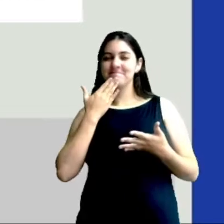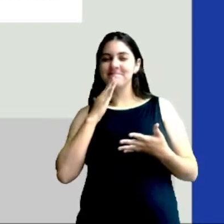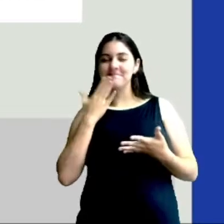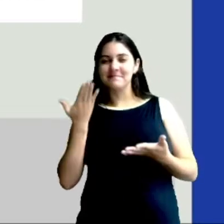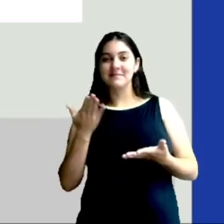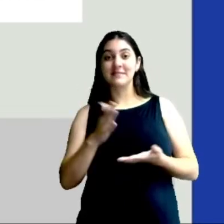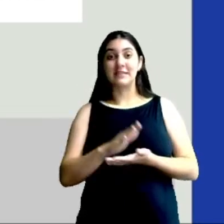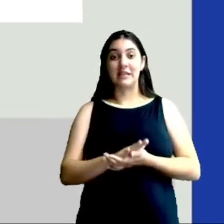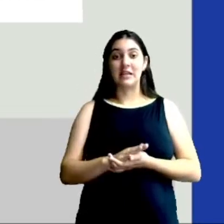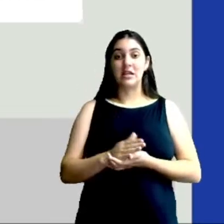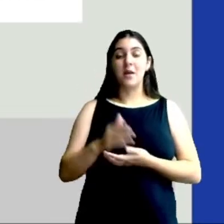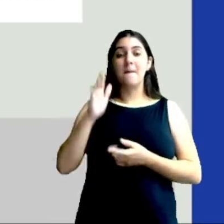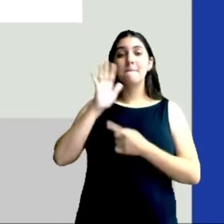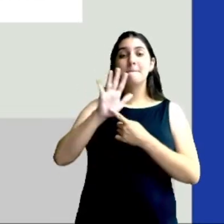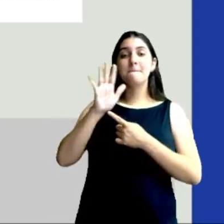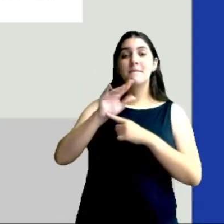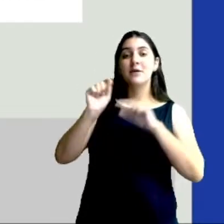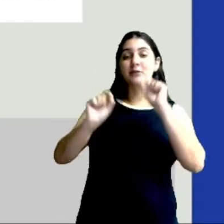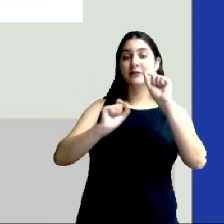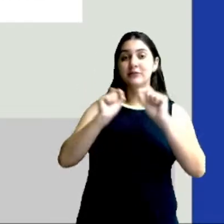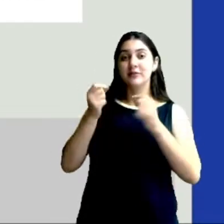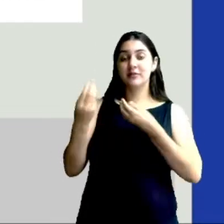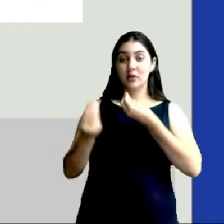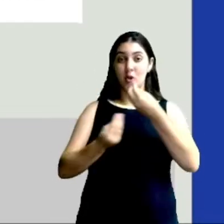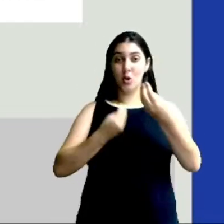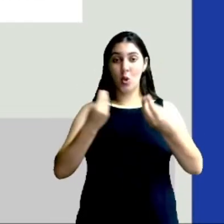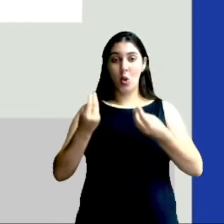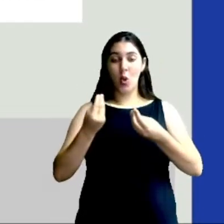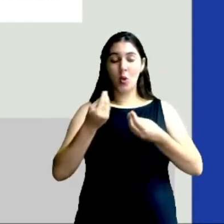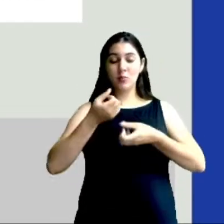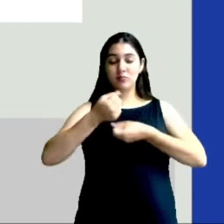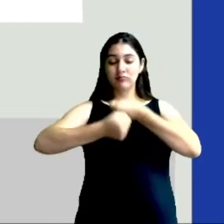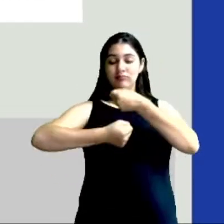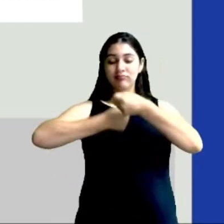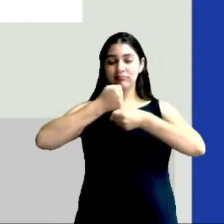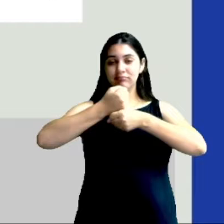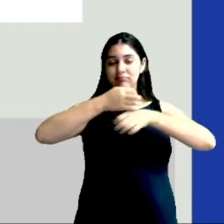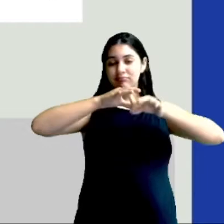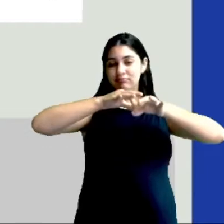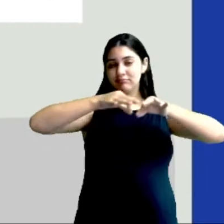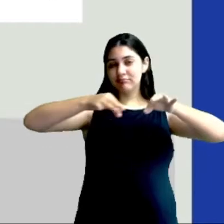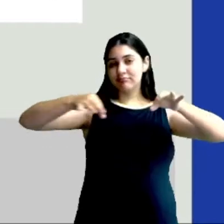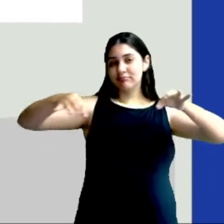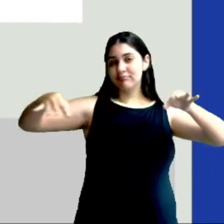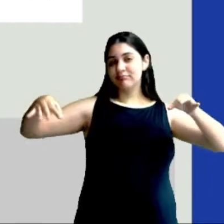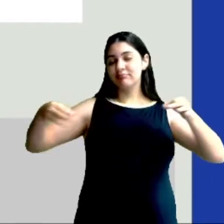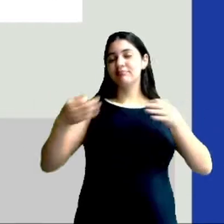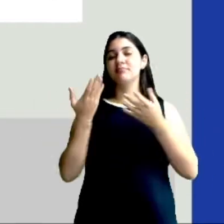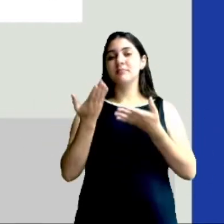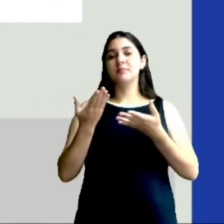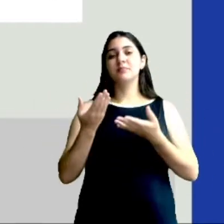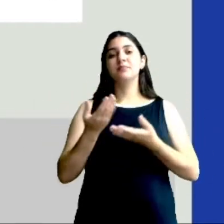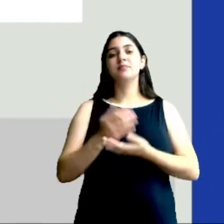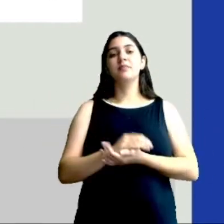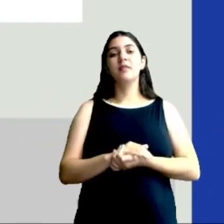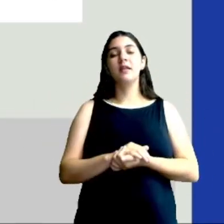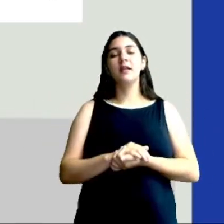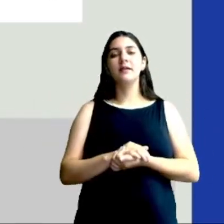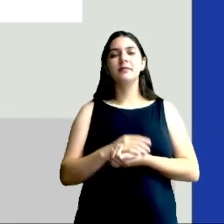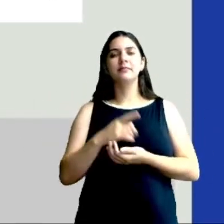passagem, ela mostra como ao longo, nessa linha do tempo, como ao longo do